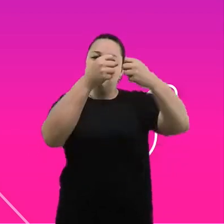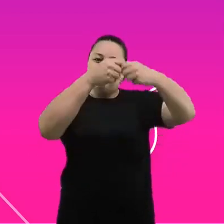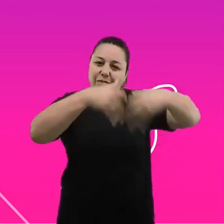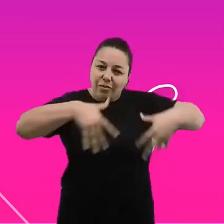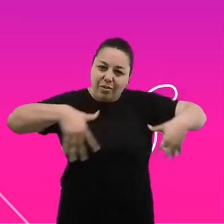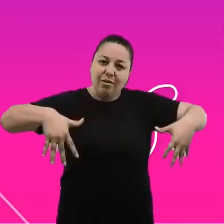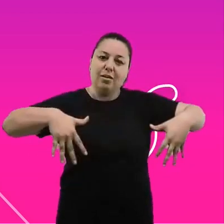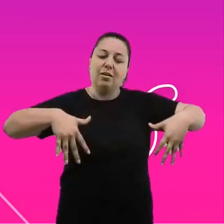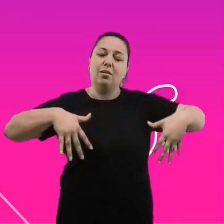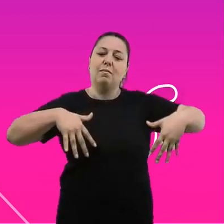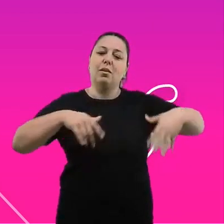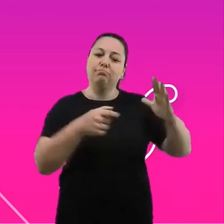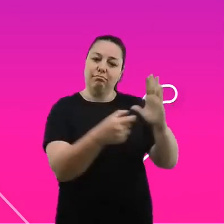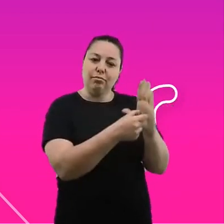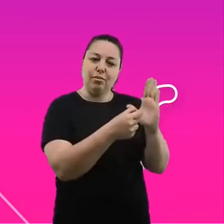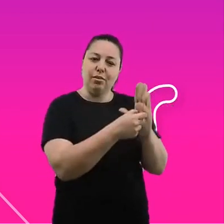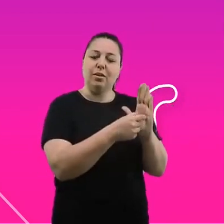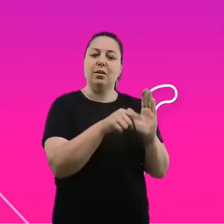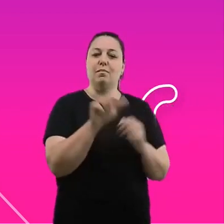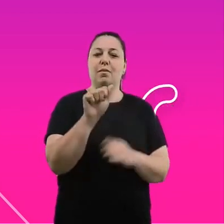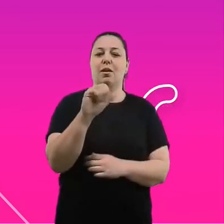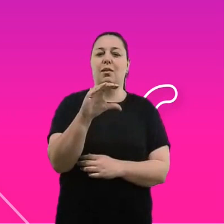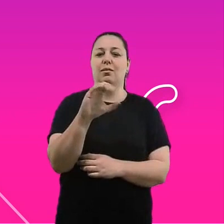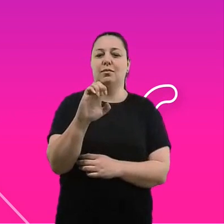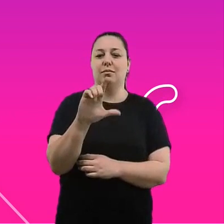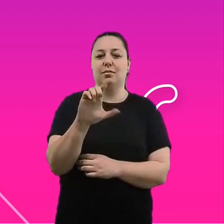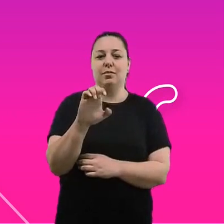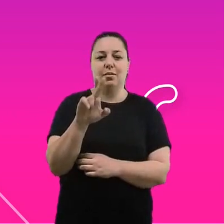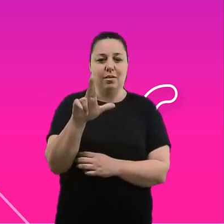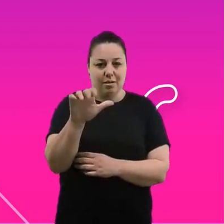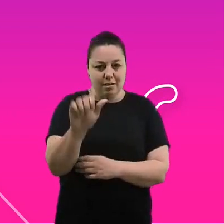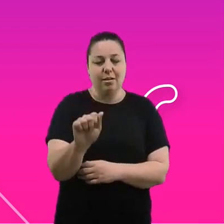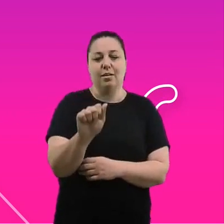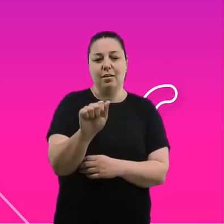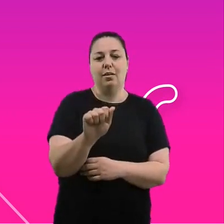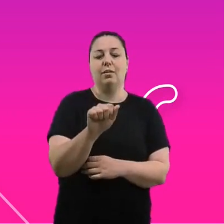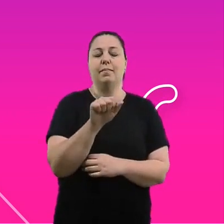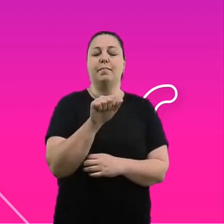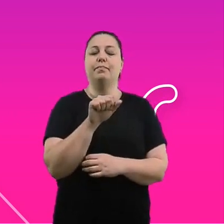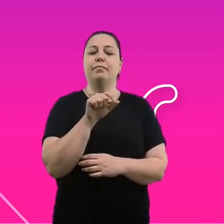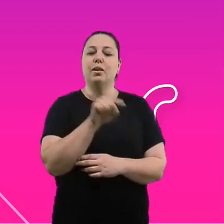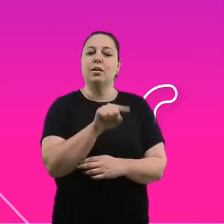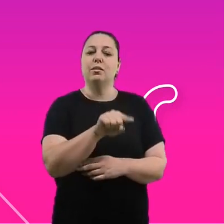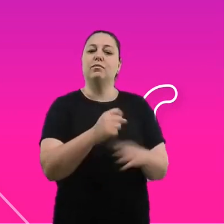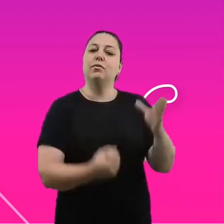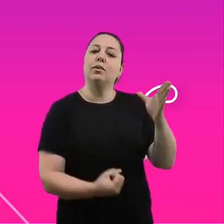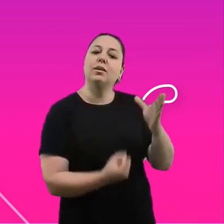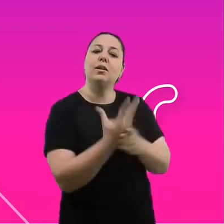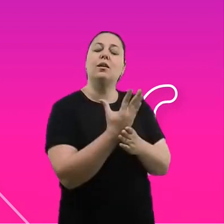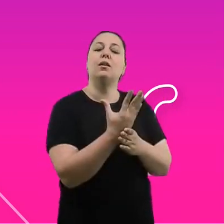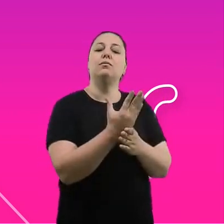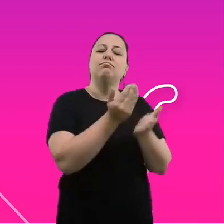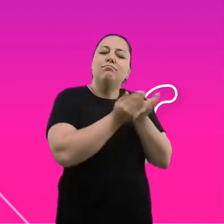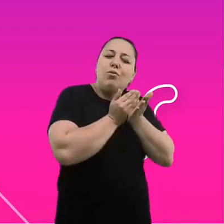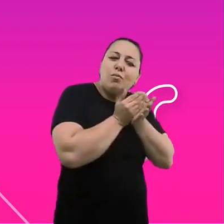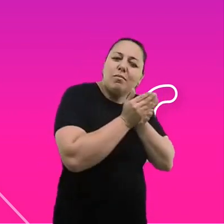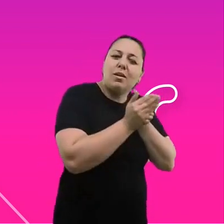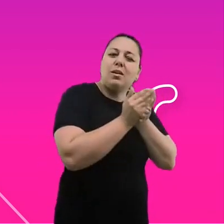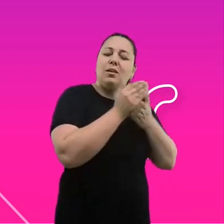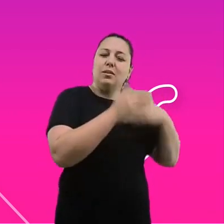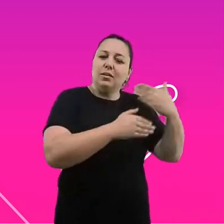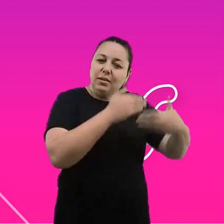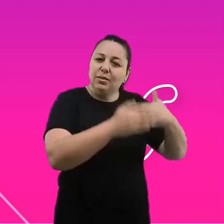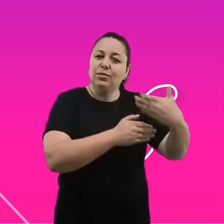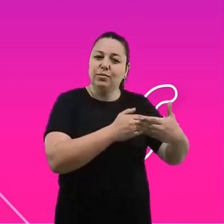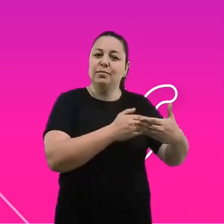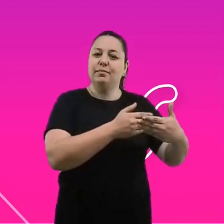Acelera. Esse painel foi elaborado logo após o início do nosso novo sistema de tramitação do processo, que é o EPROC, por isso ele tem